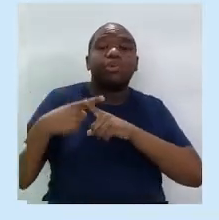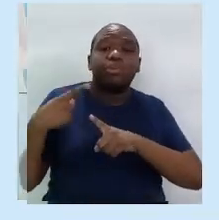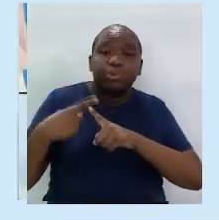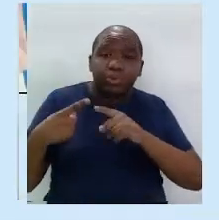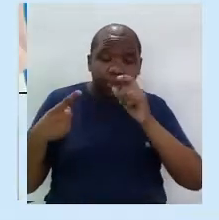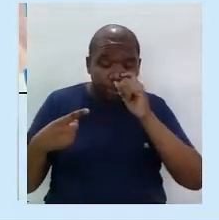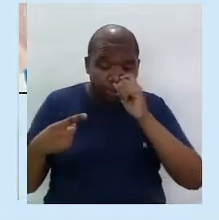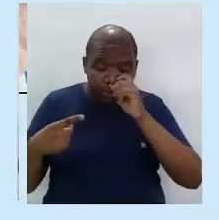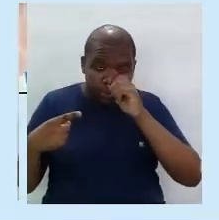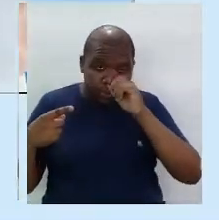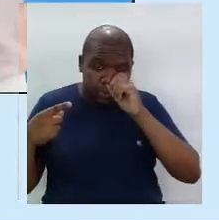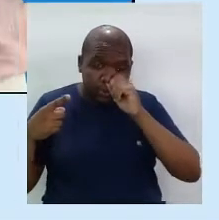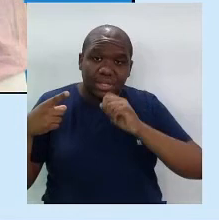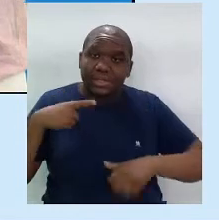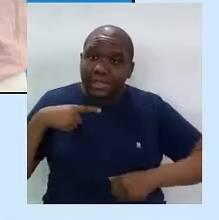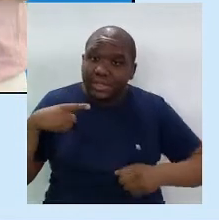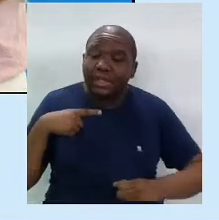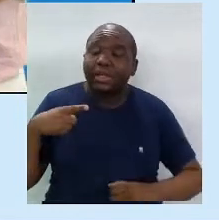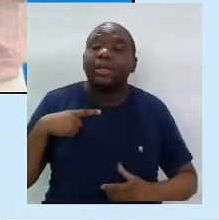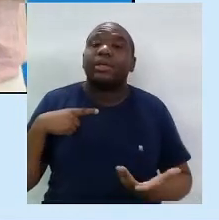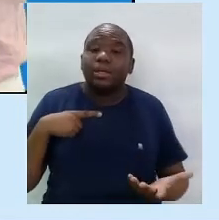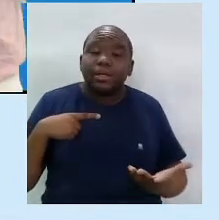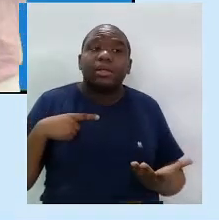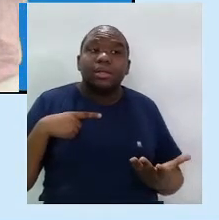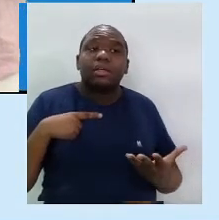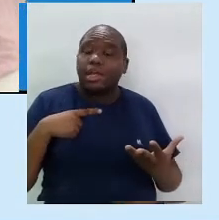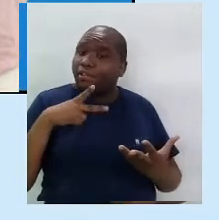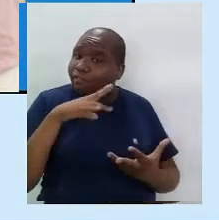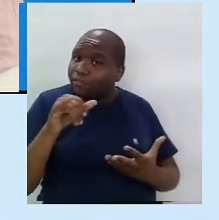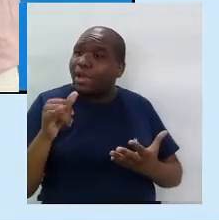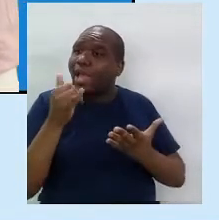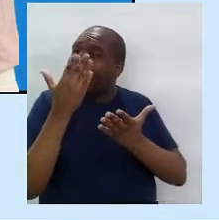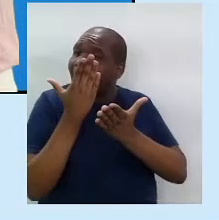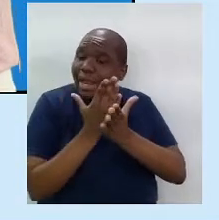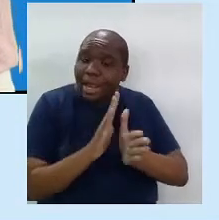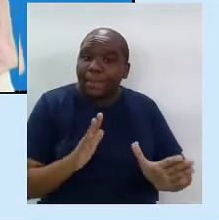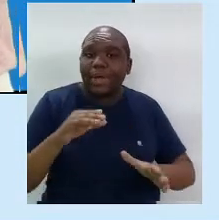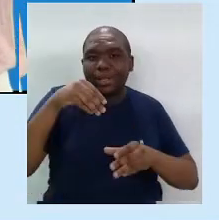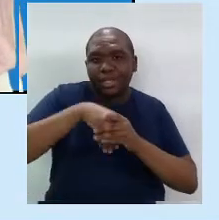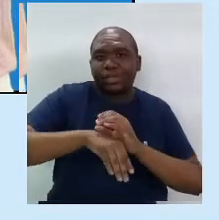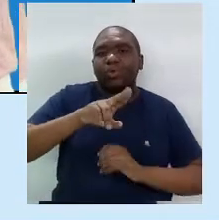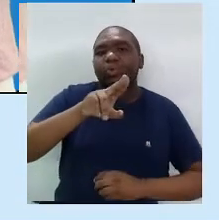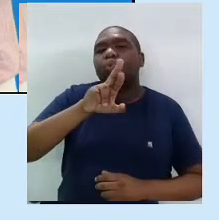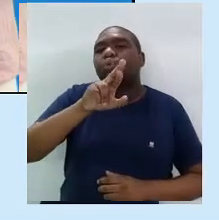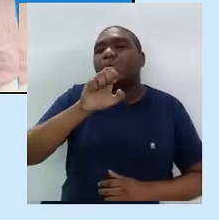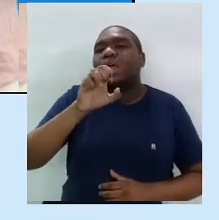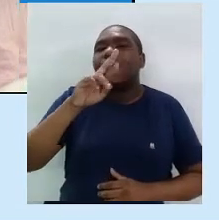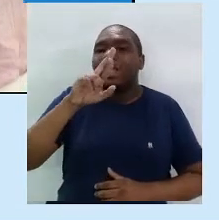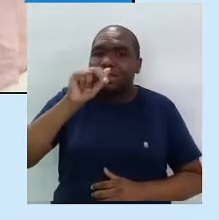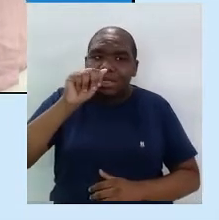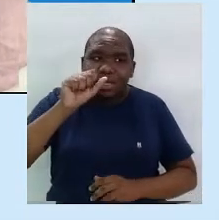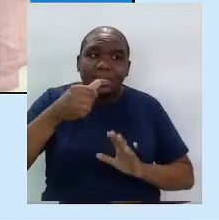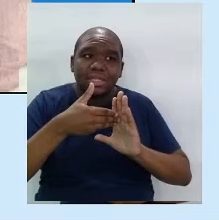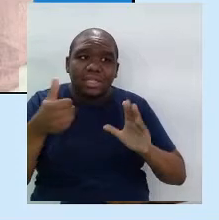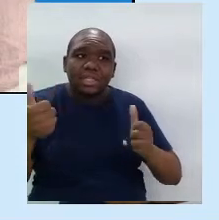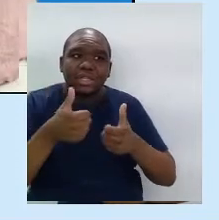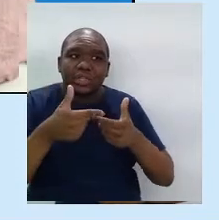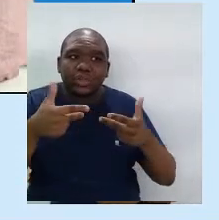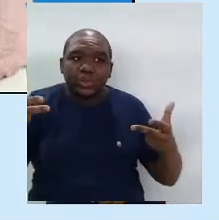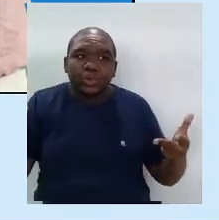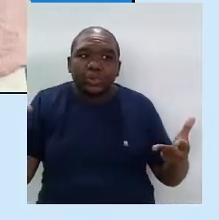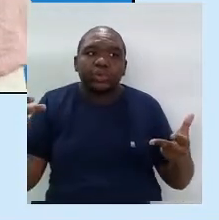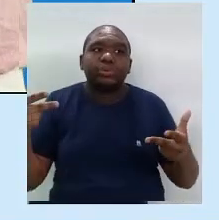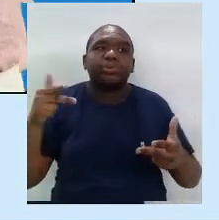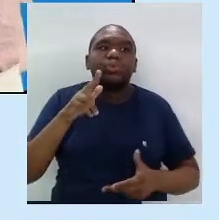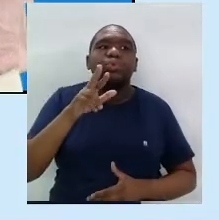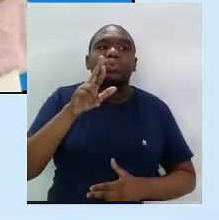por secretar um muco claro que vai neutralizar a uretra, retirando